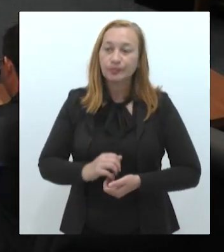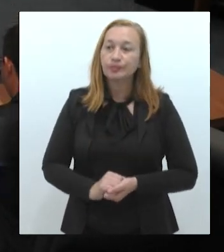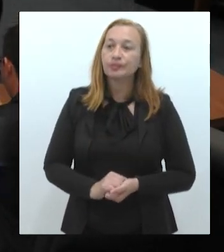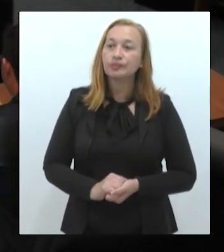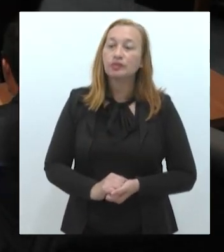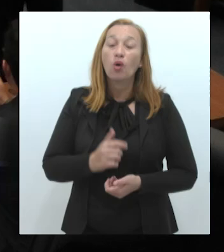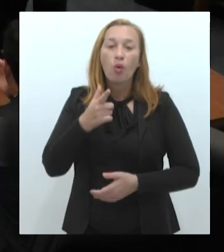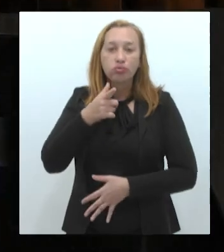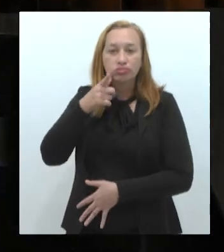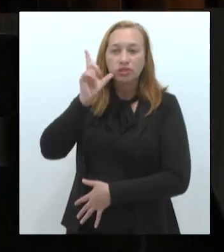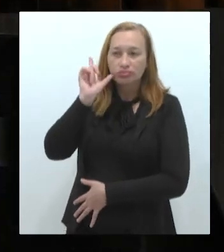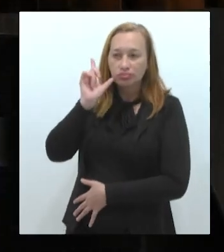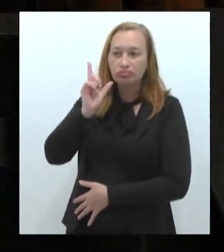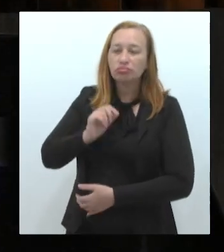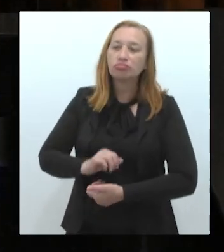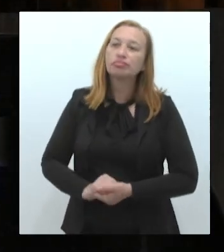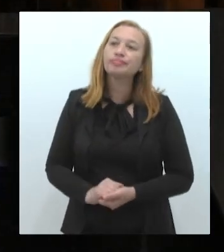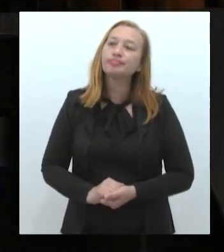ontem,